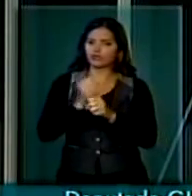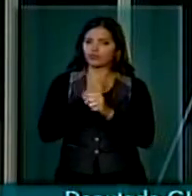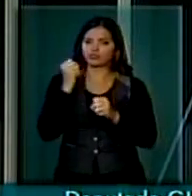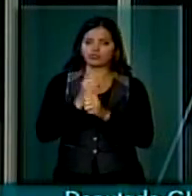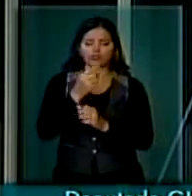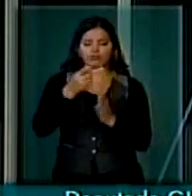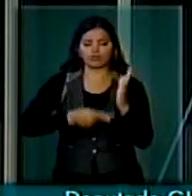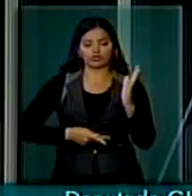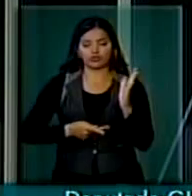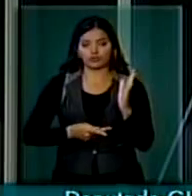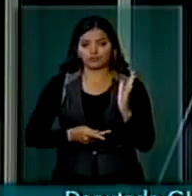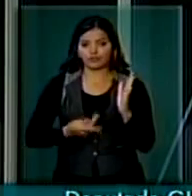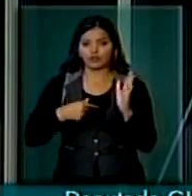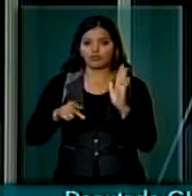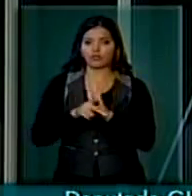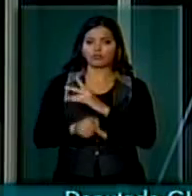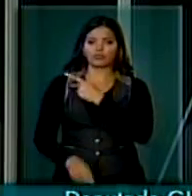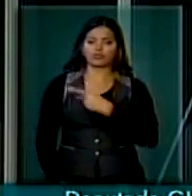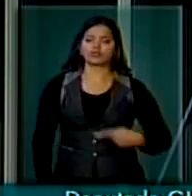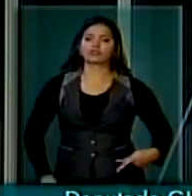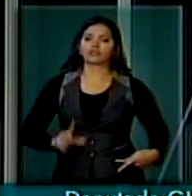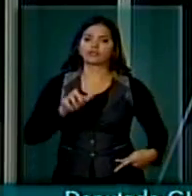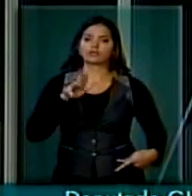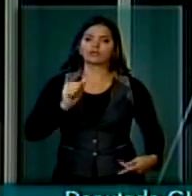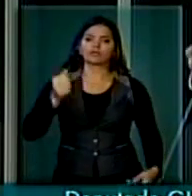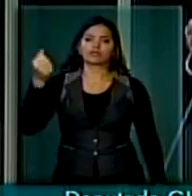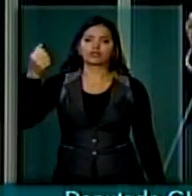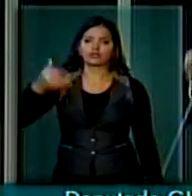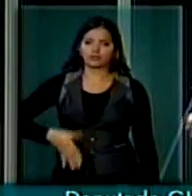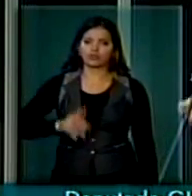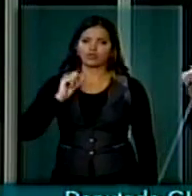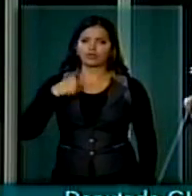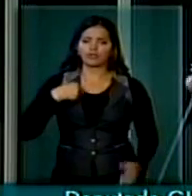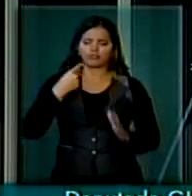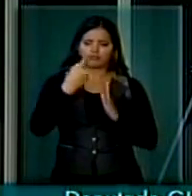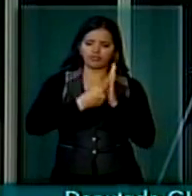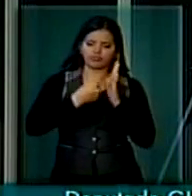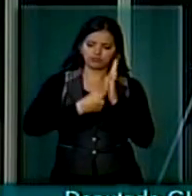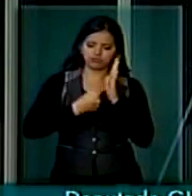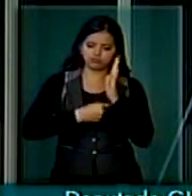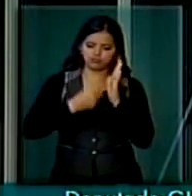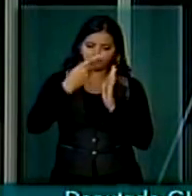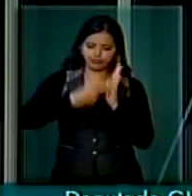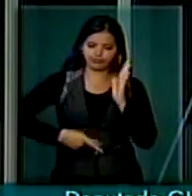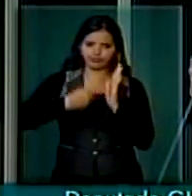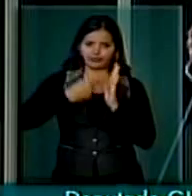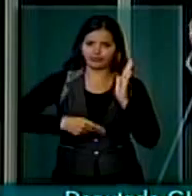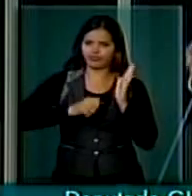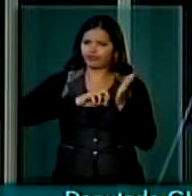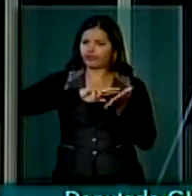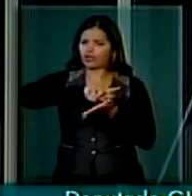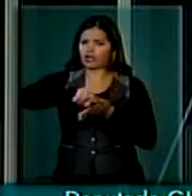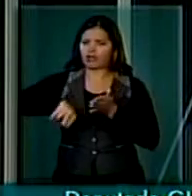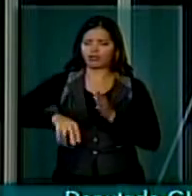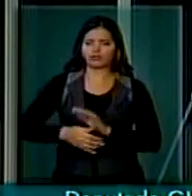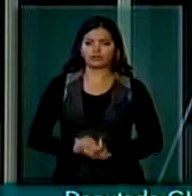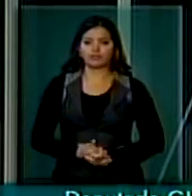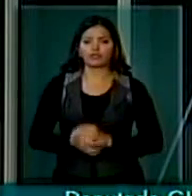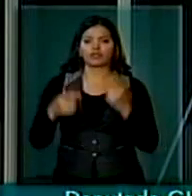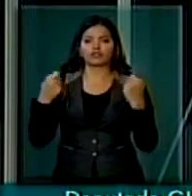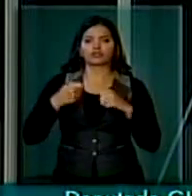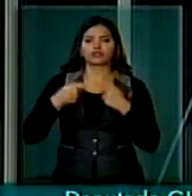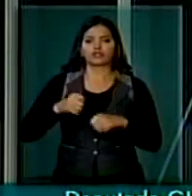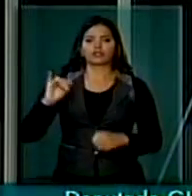dos projetos. O próprio presidente descreveu como uma prateleira de projetos. É necessário